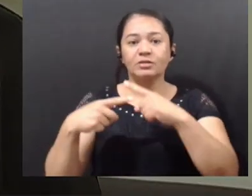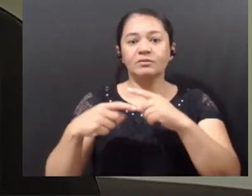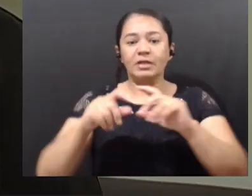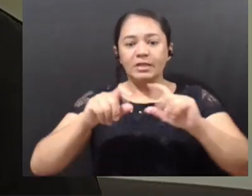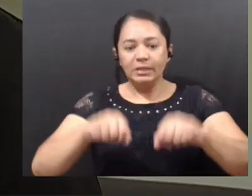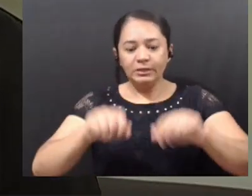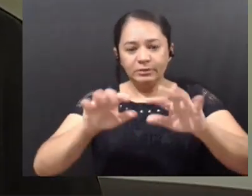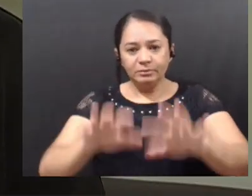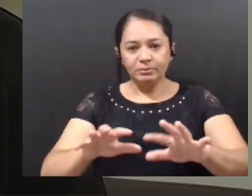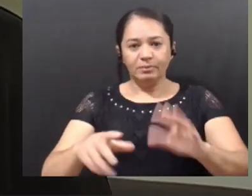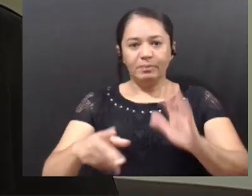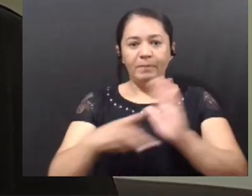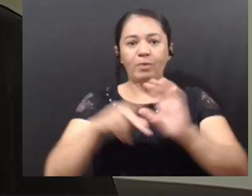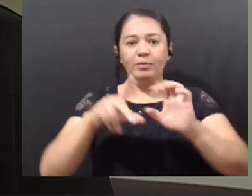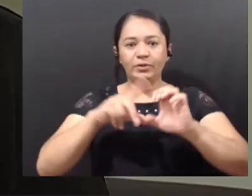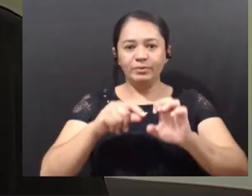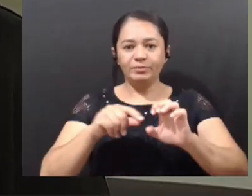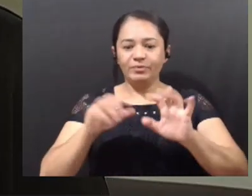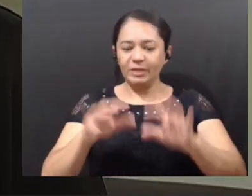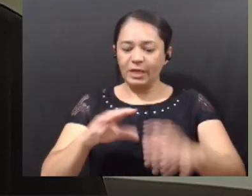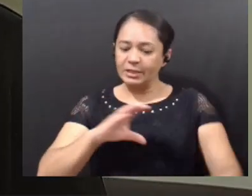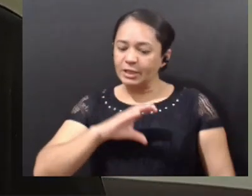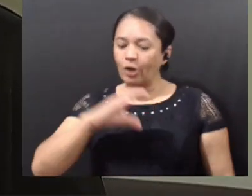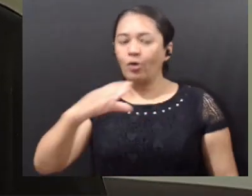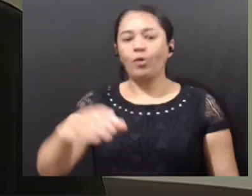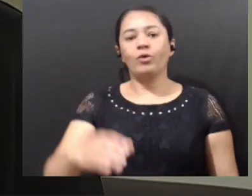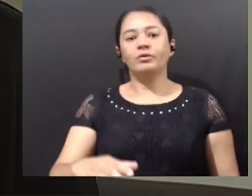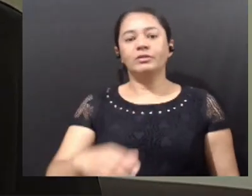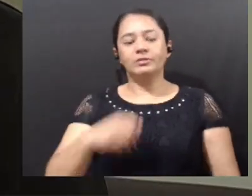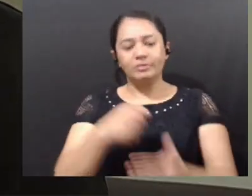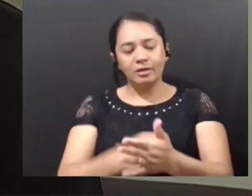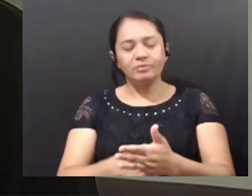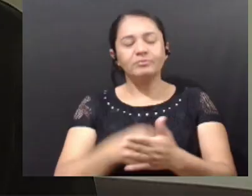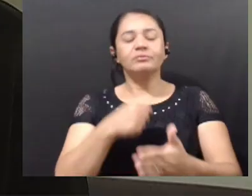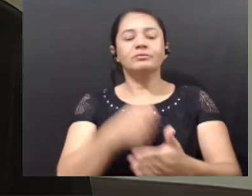empreendedoras. Essa coragem, essa resiliência,